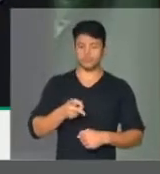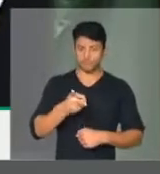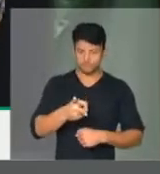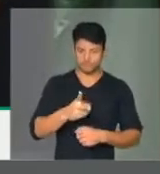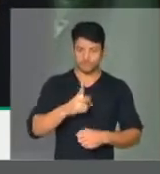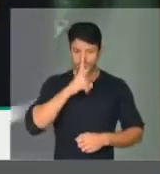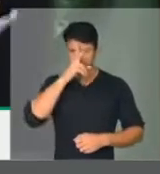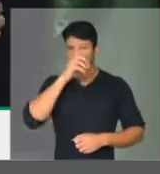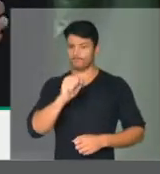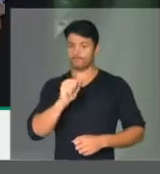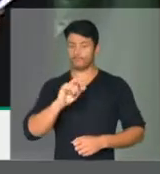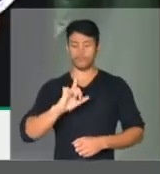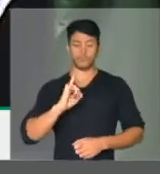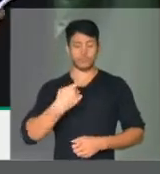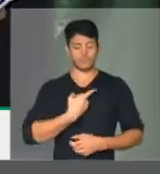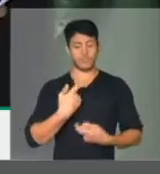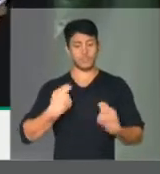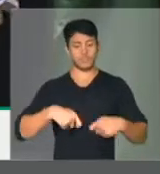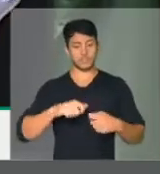seguir mudando,